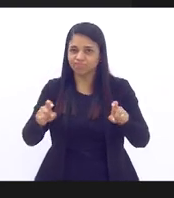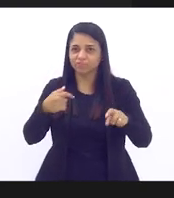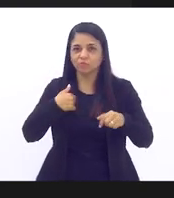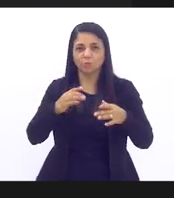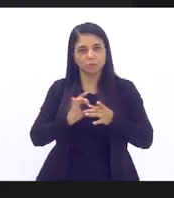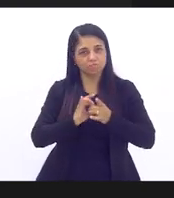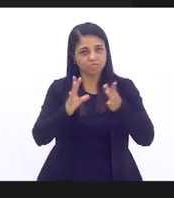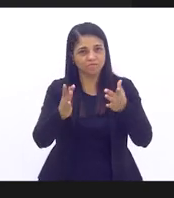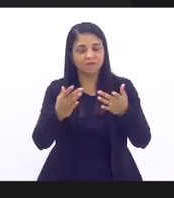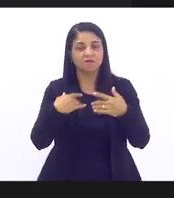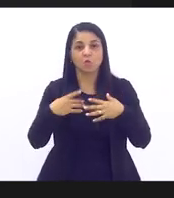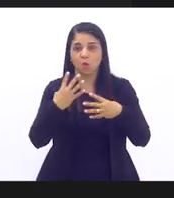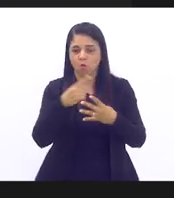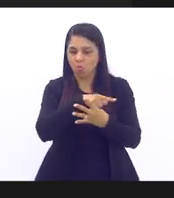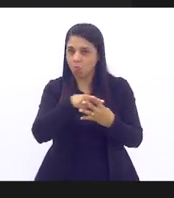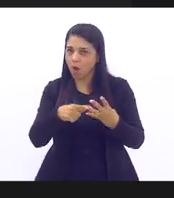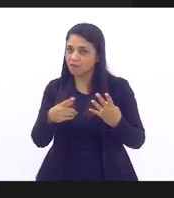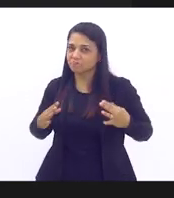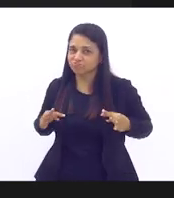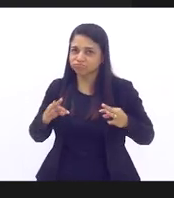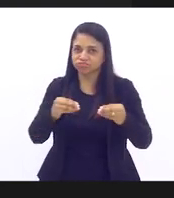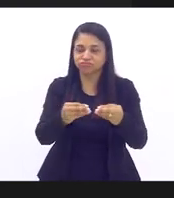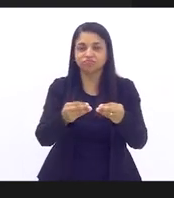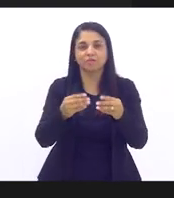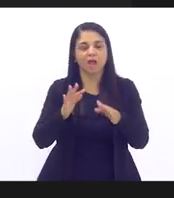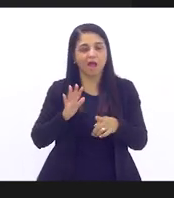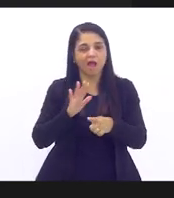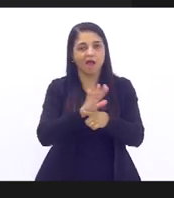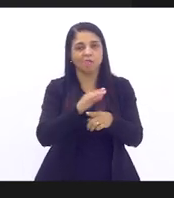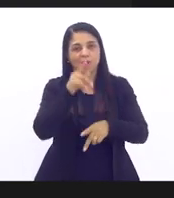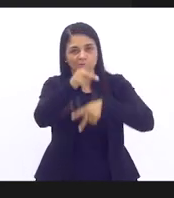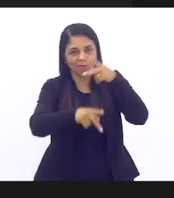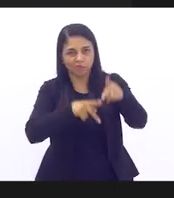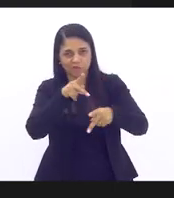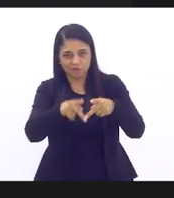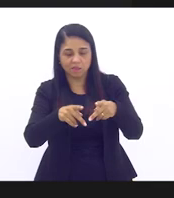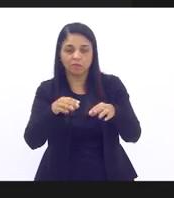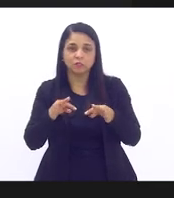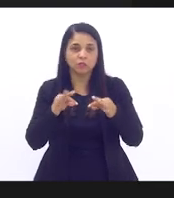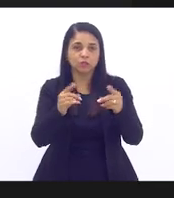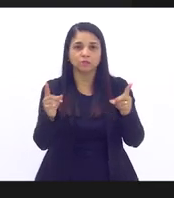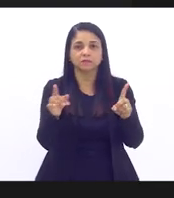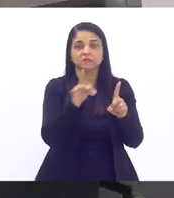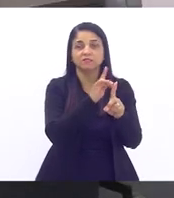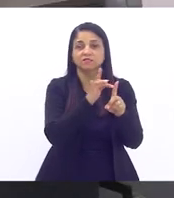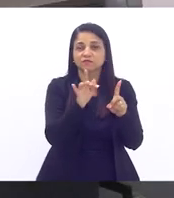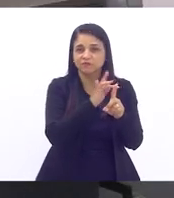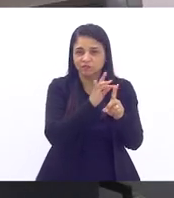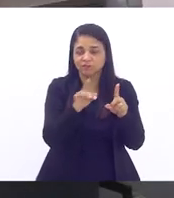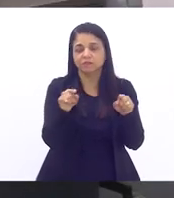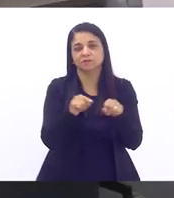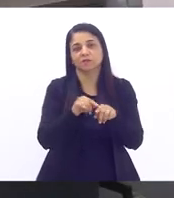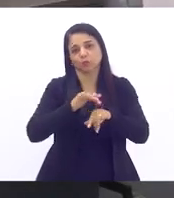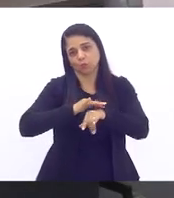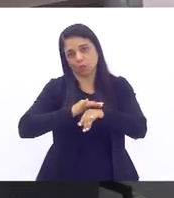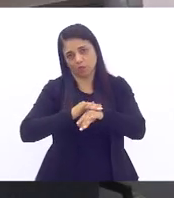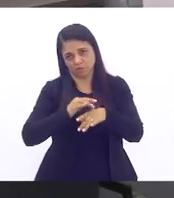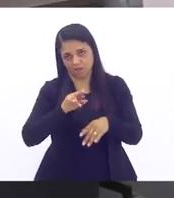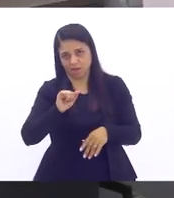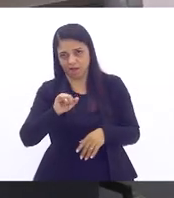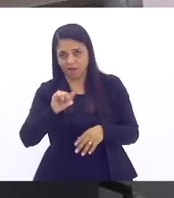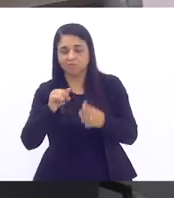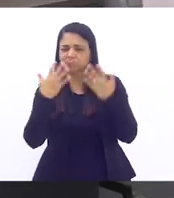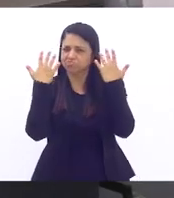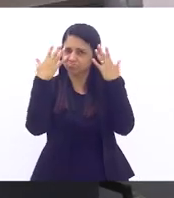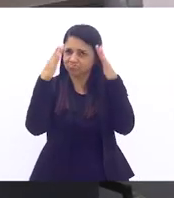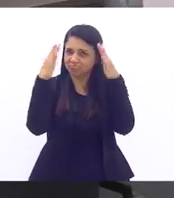em quatro mãos para ajudar a população Fluminense e as pessoas que são vítimas dessas doenças Muito obrigado meu irmão Parabéns Mais Uma Vez pelo